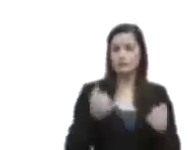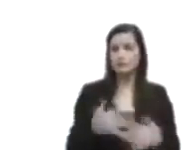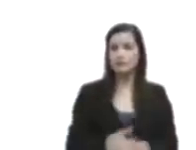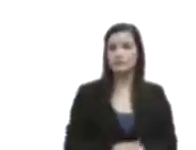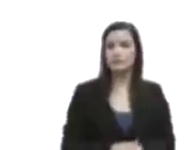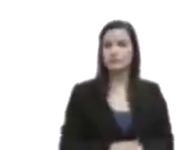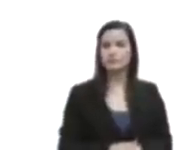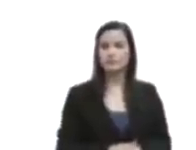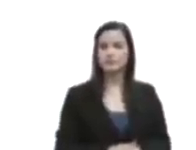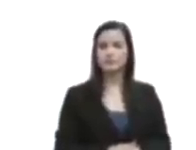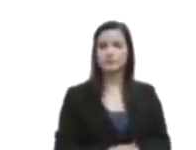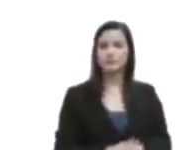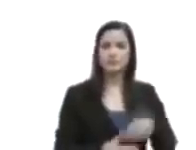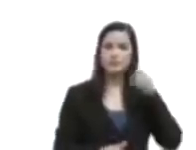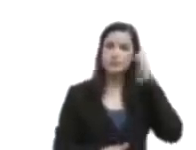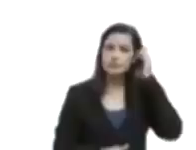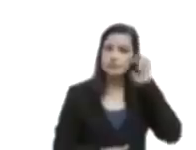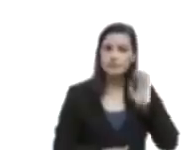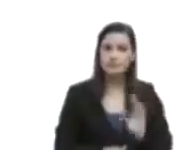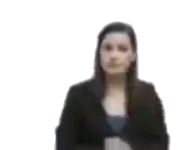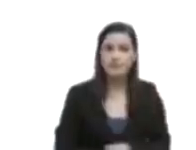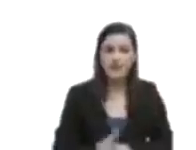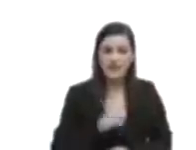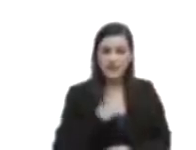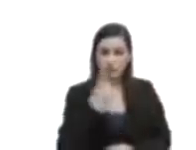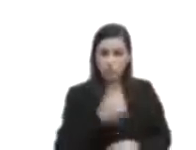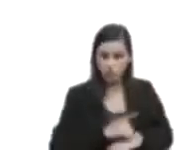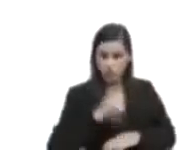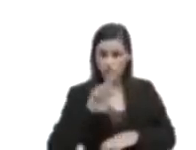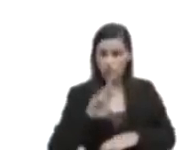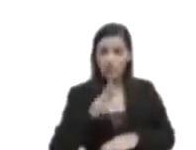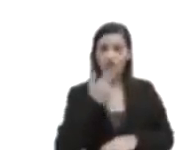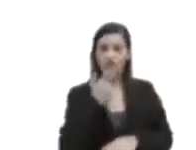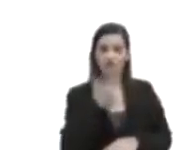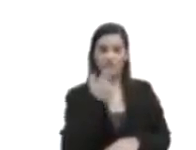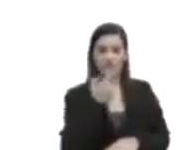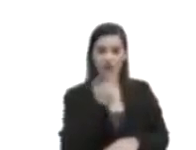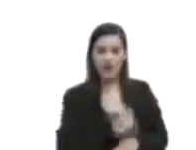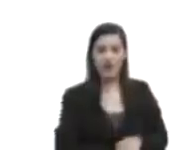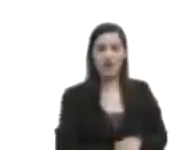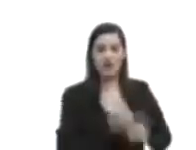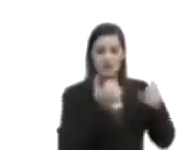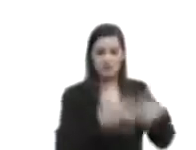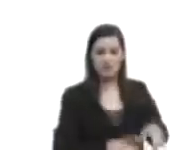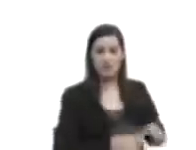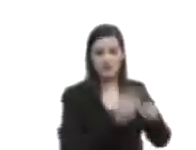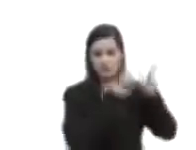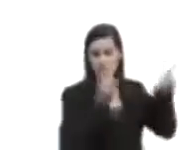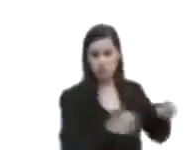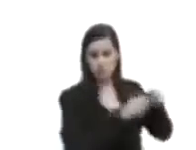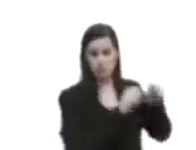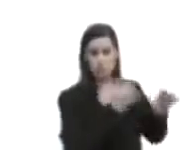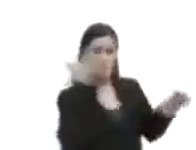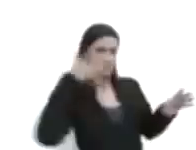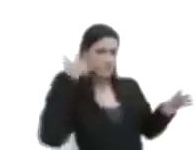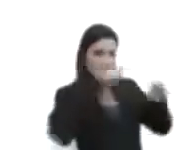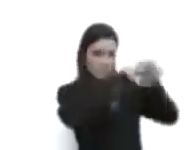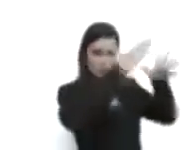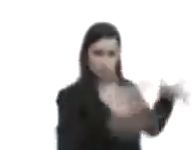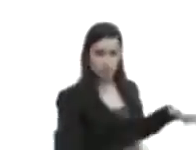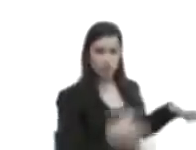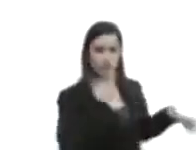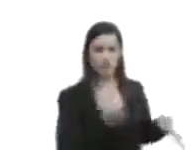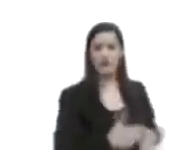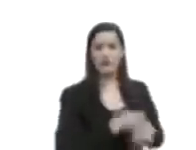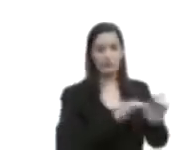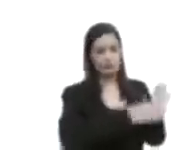Dr. Lloyd Jones, no seu livro A Exposição do Sermão do Monte, ele fala uma coisa assim, ó: encontre